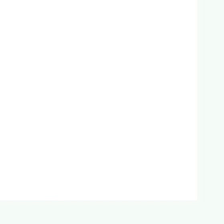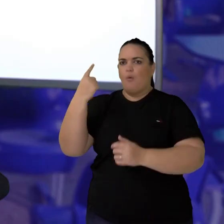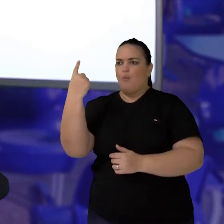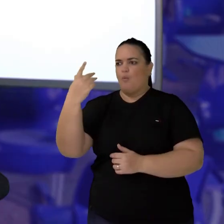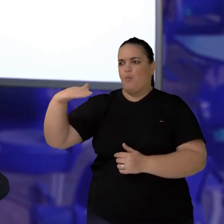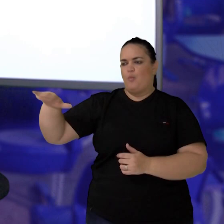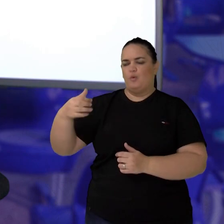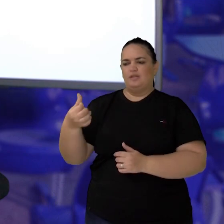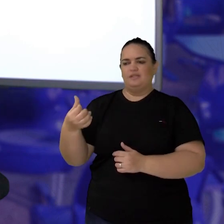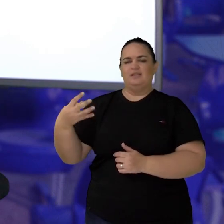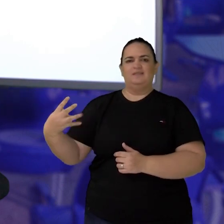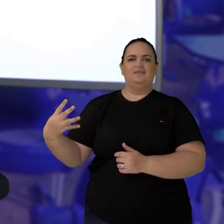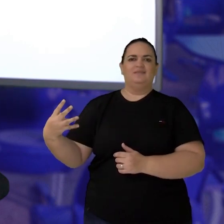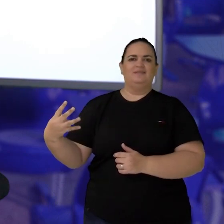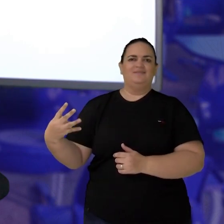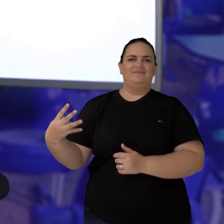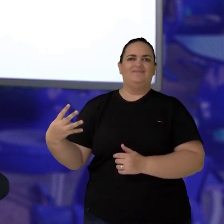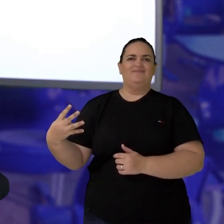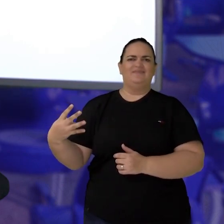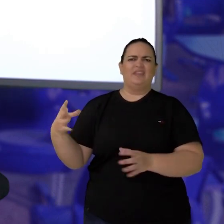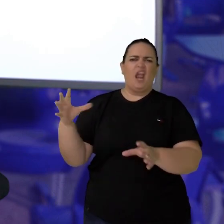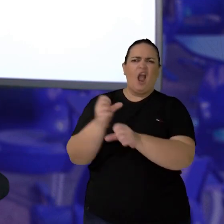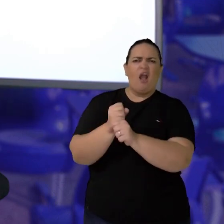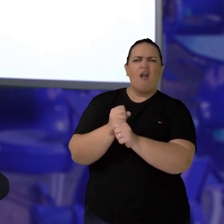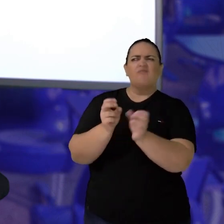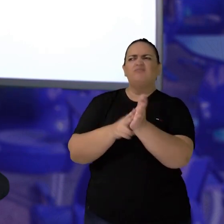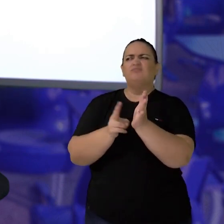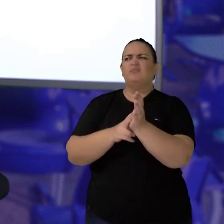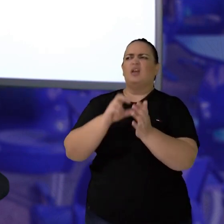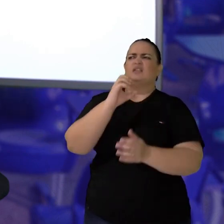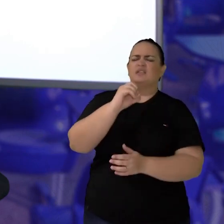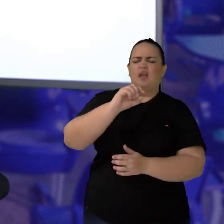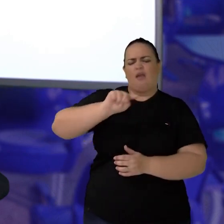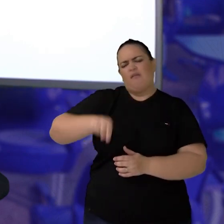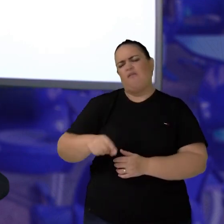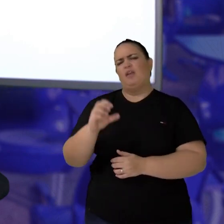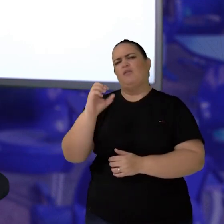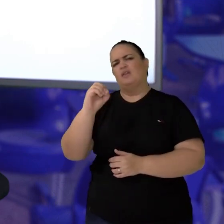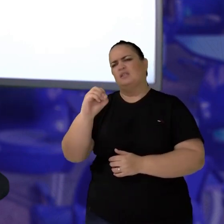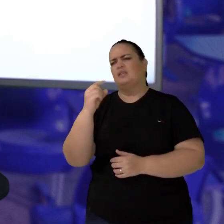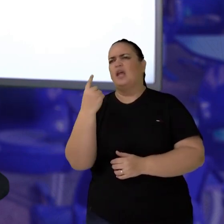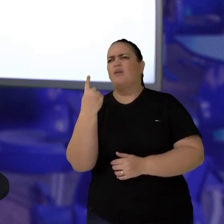1/64. E, galera, quando eu vou fazer esse cálculo, isso dá